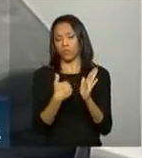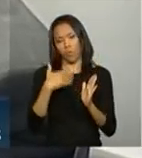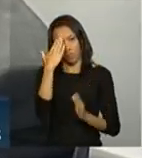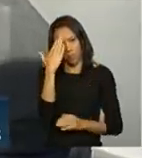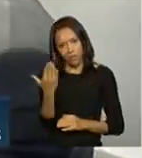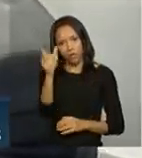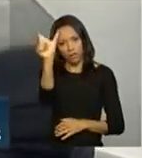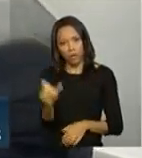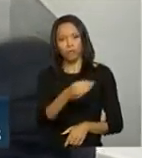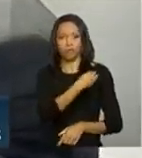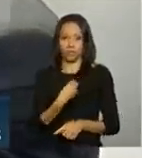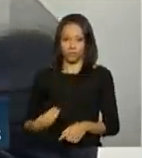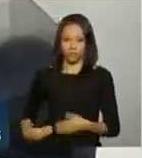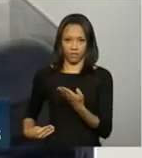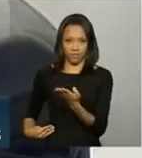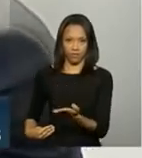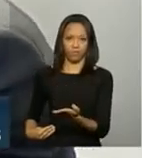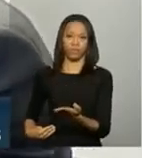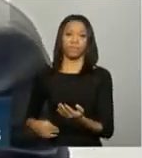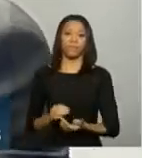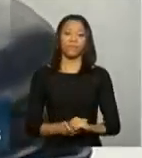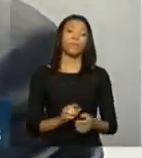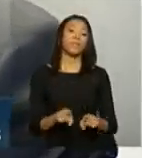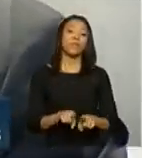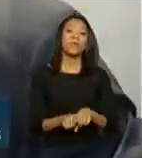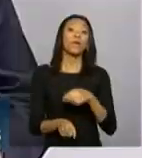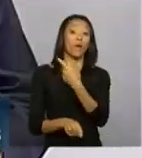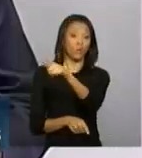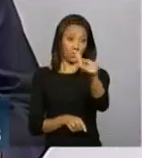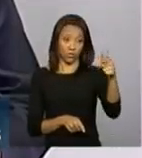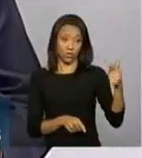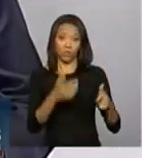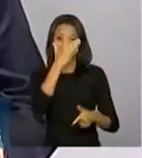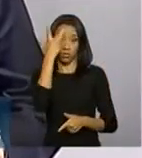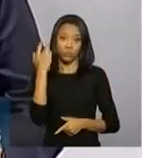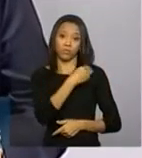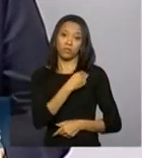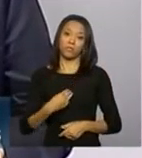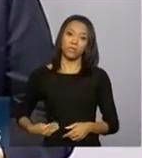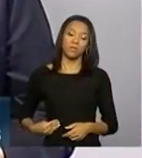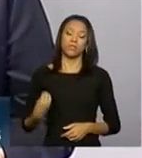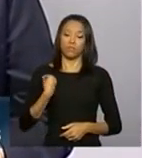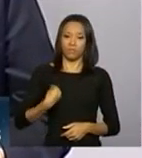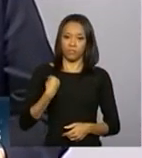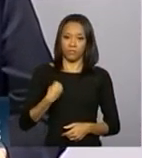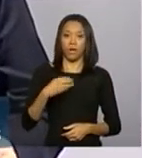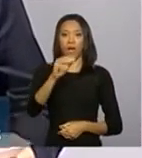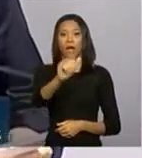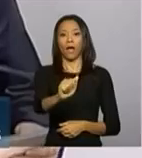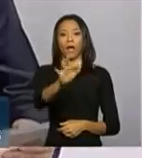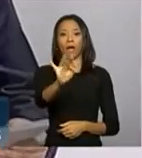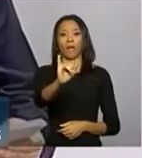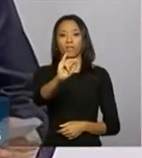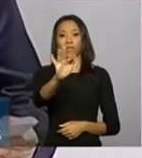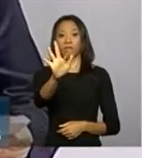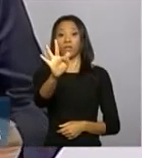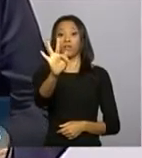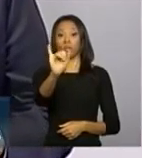Cumprimentar aqui os ministros presentes, os demais ministros presentes. Guilherme Afife Domingos da Micro